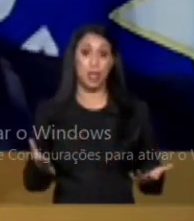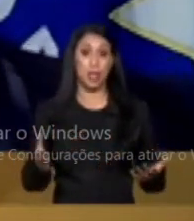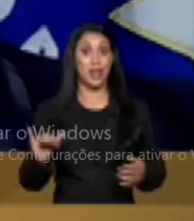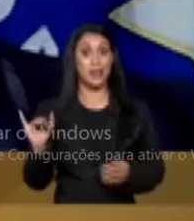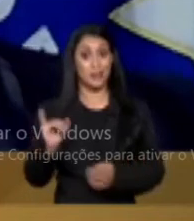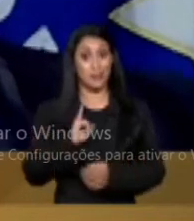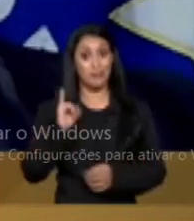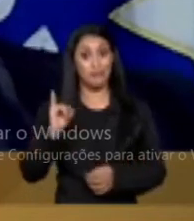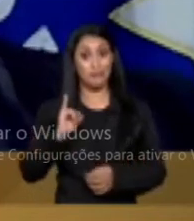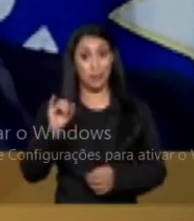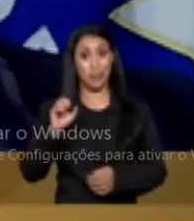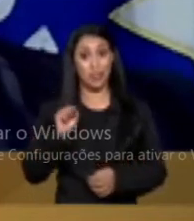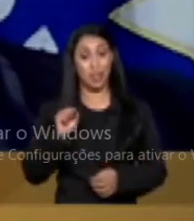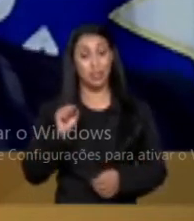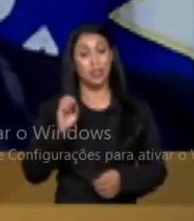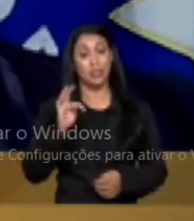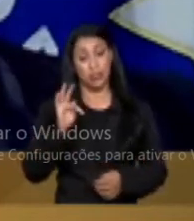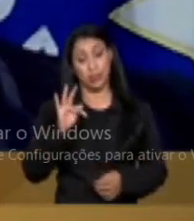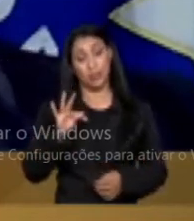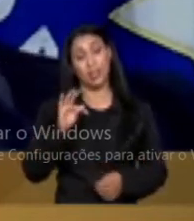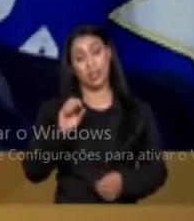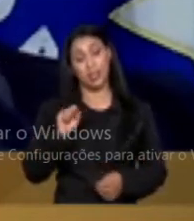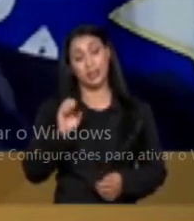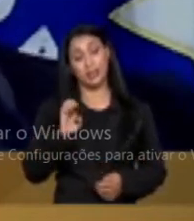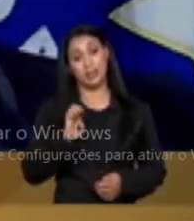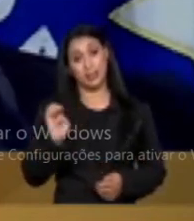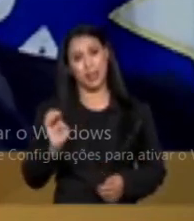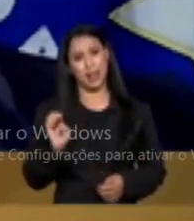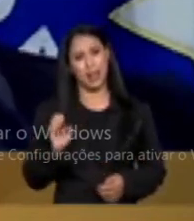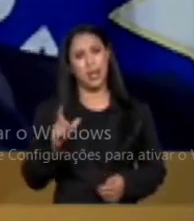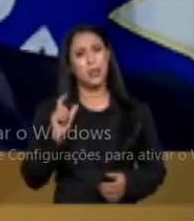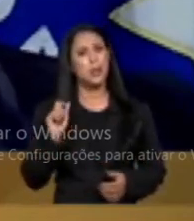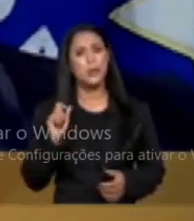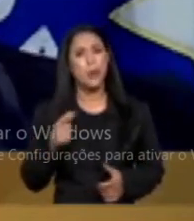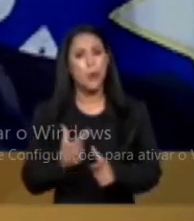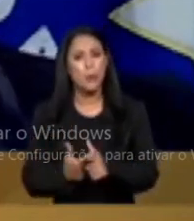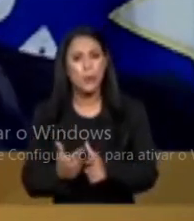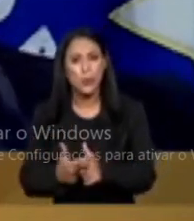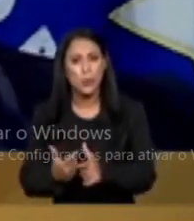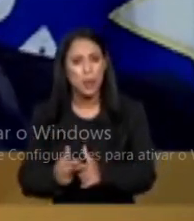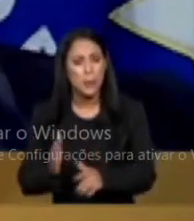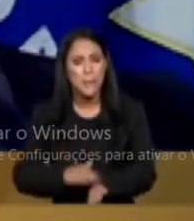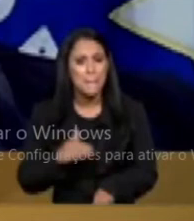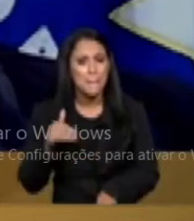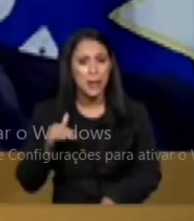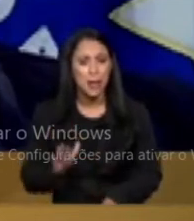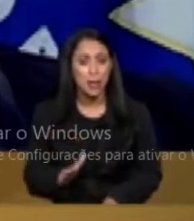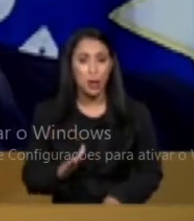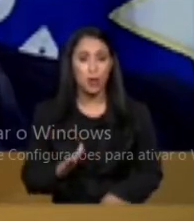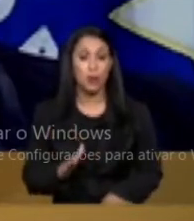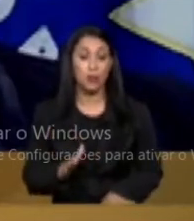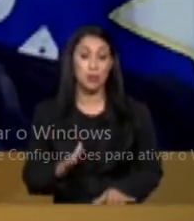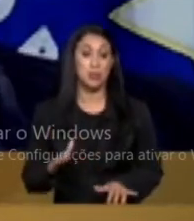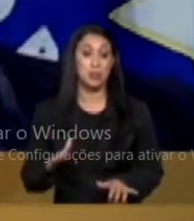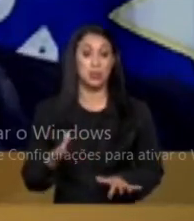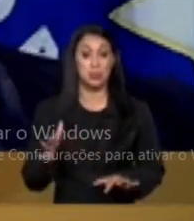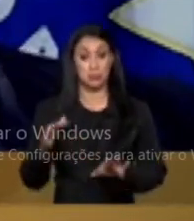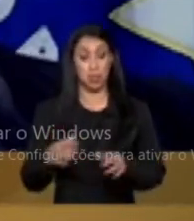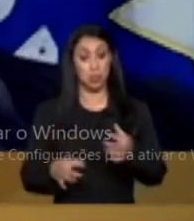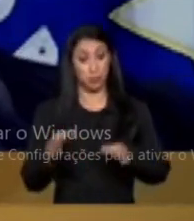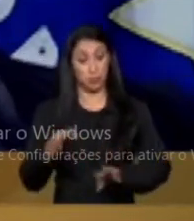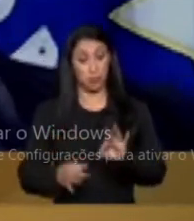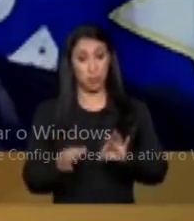puderam perceber que os maiores problemas que se enfrenta na jurisdição eleitoral são aqueles